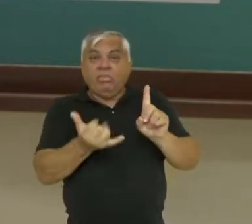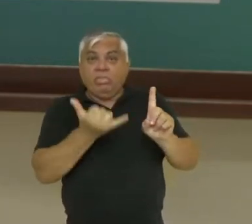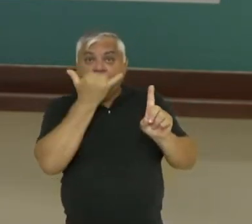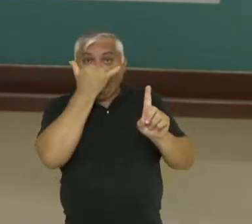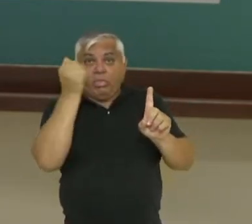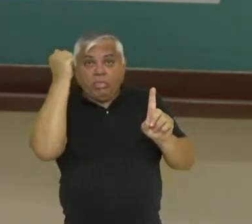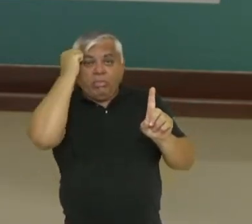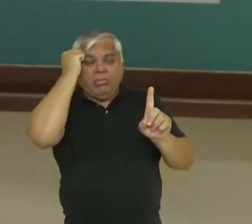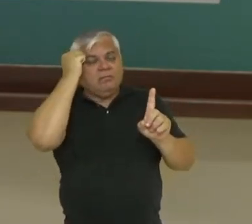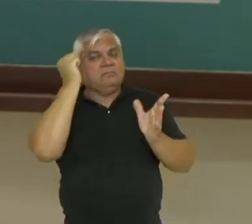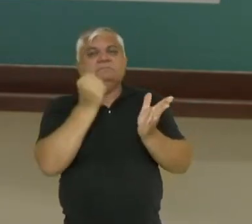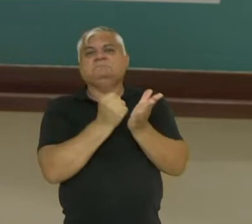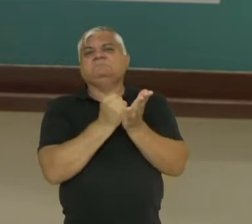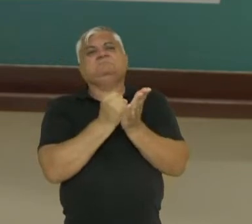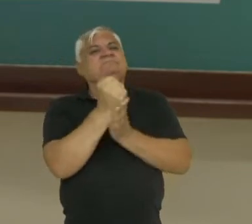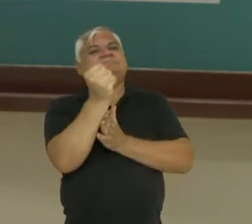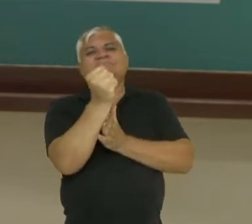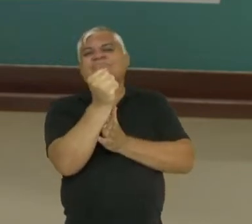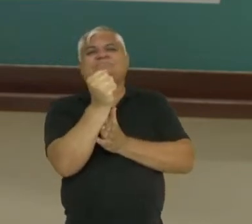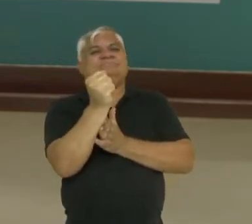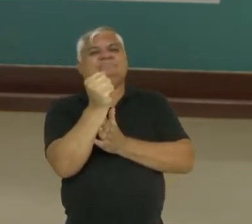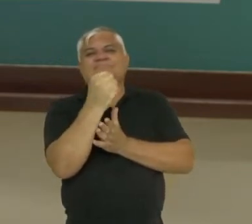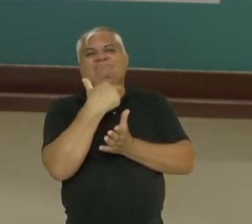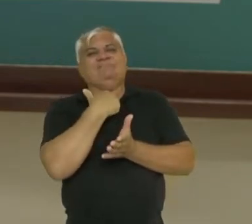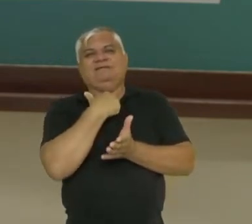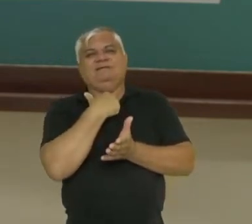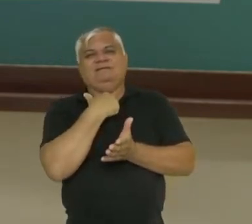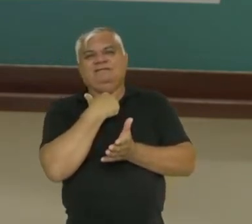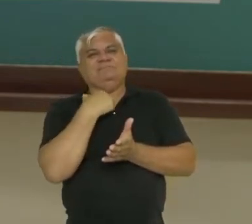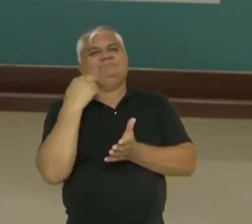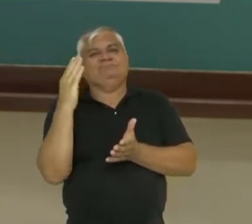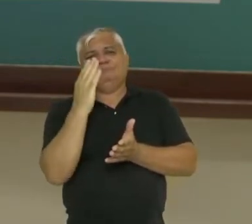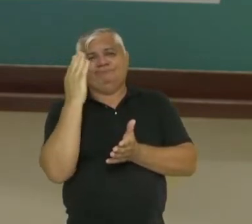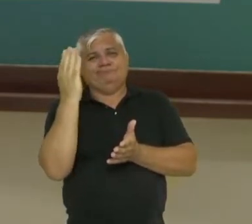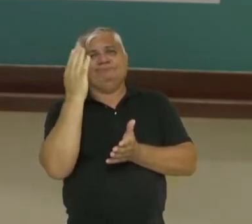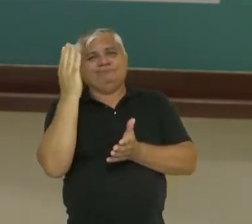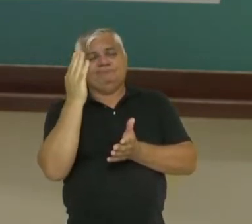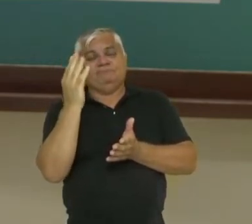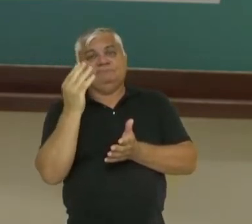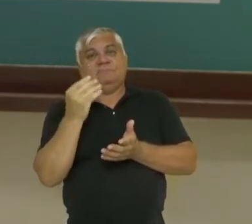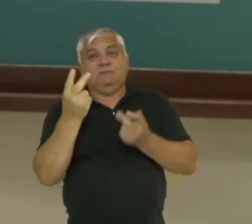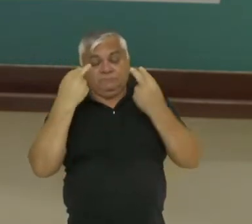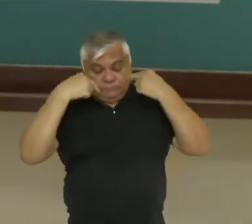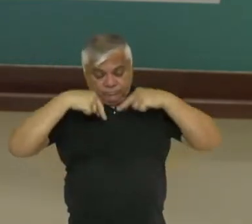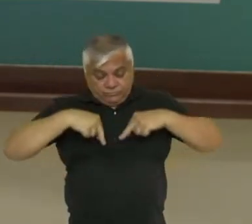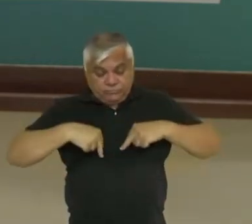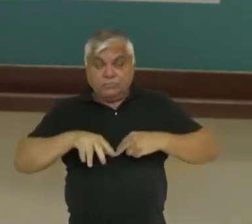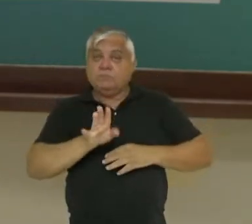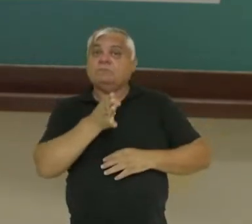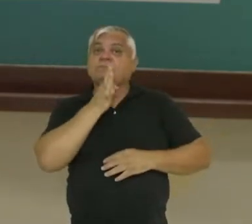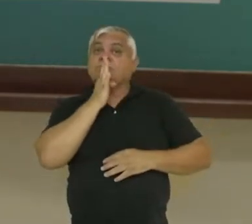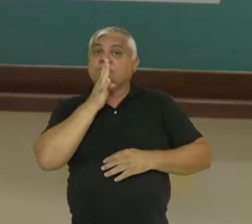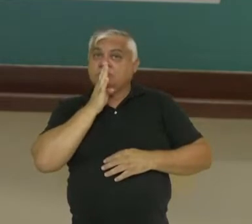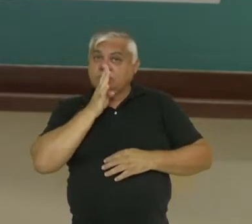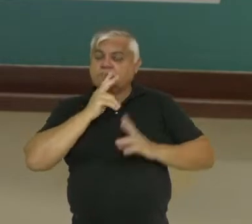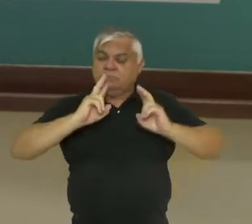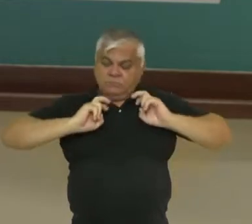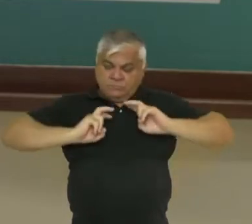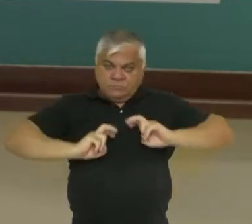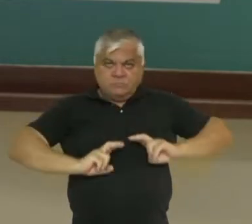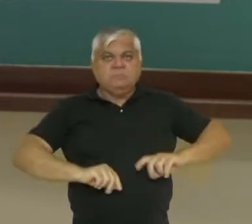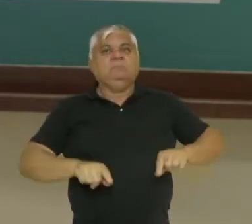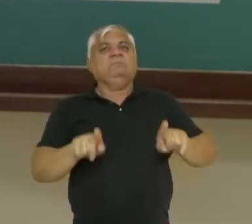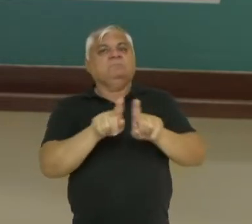depois. Não tem como fazer isso, né? Então, precisa conhecer o teu corpo, precisa